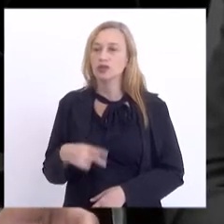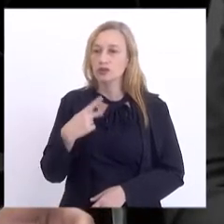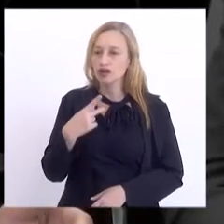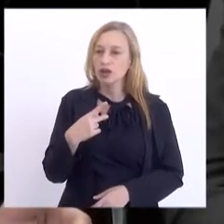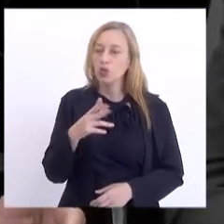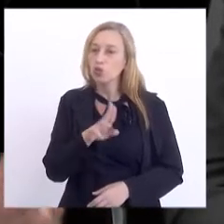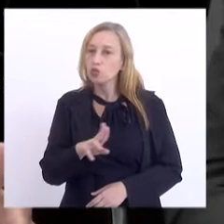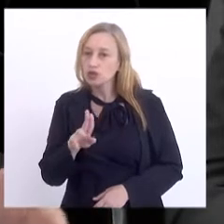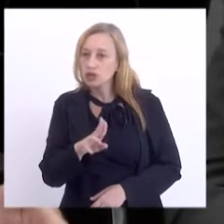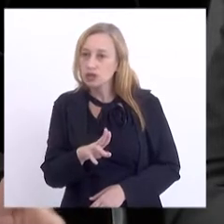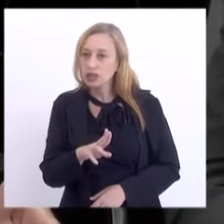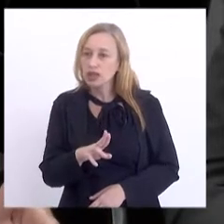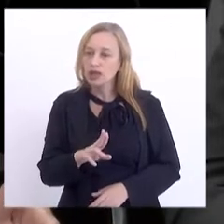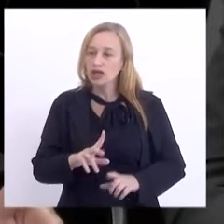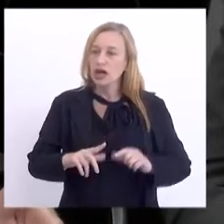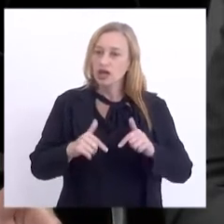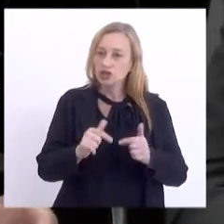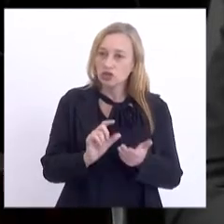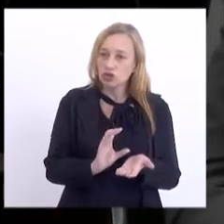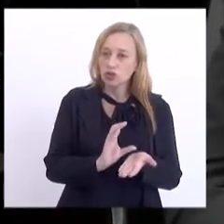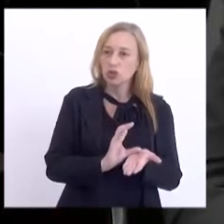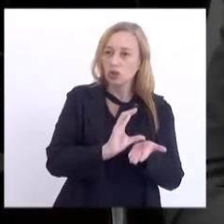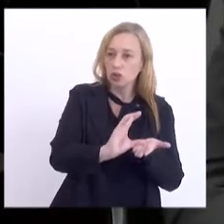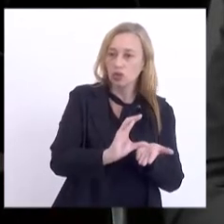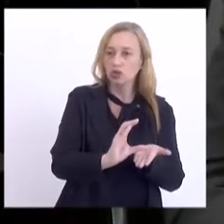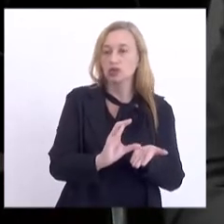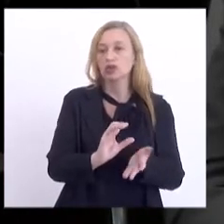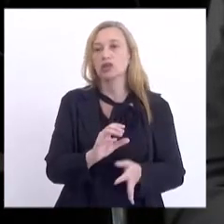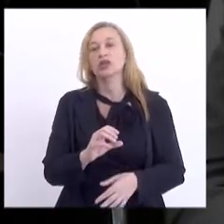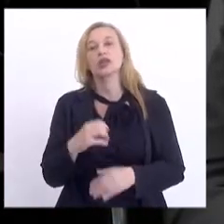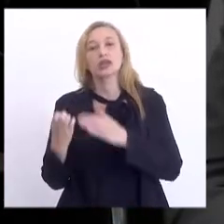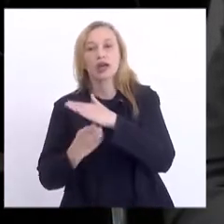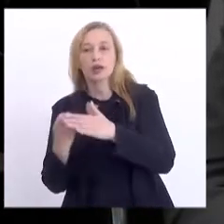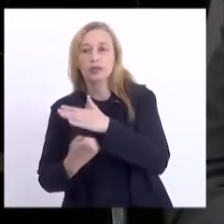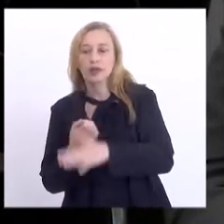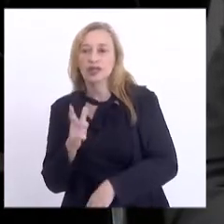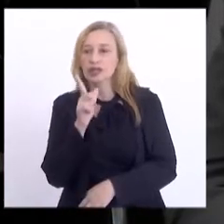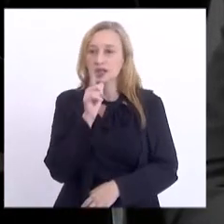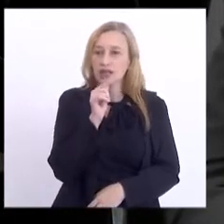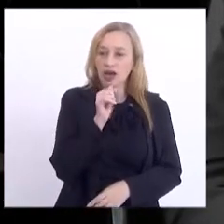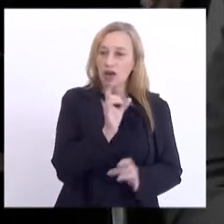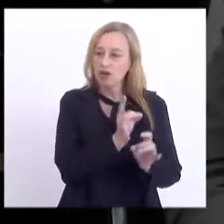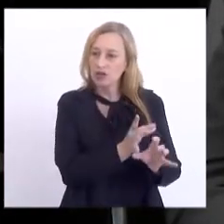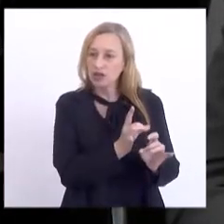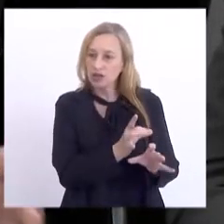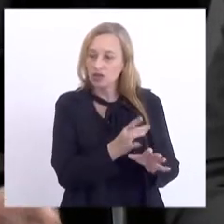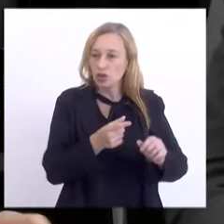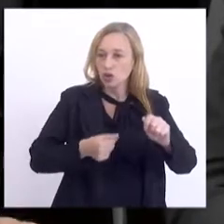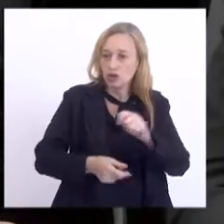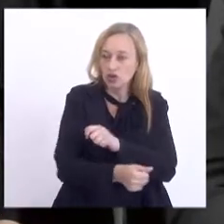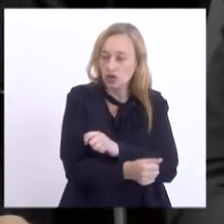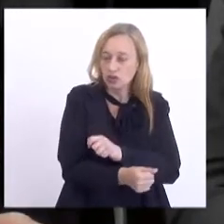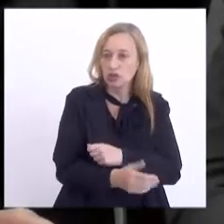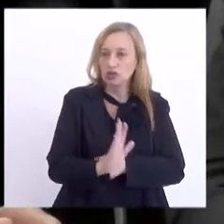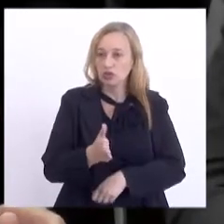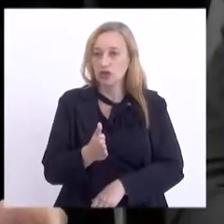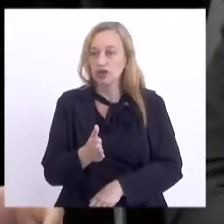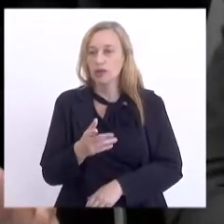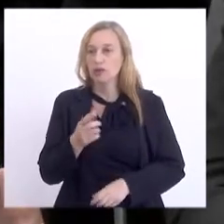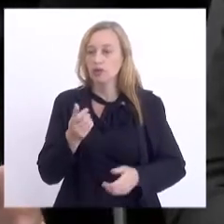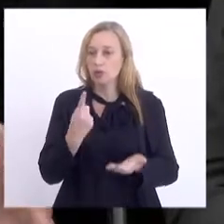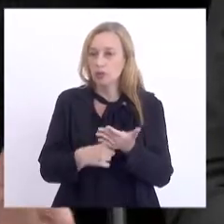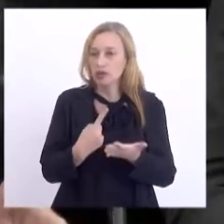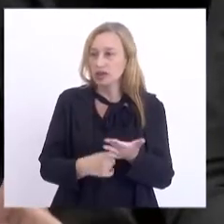começamos lá aplicar os recursos da Cedae nos investimentos que estavam previstos